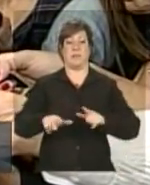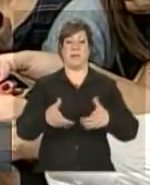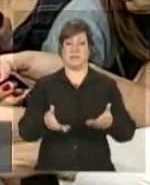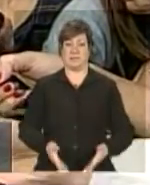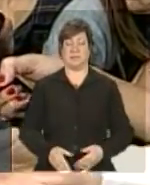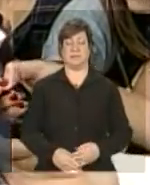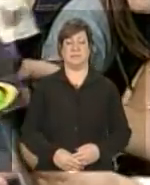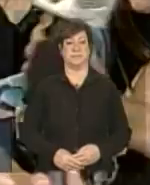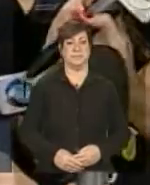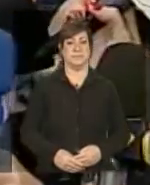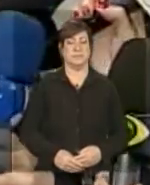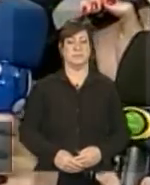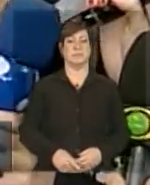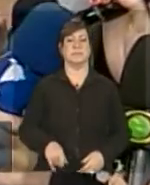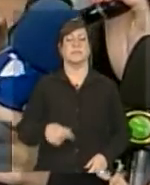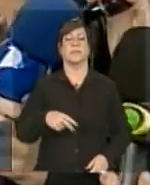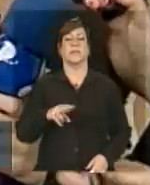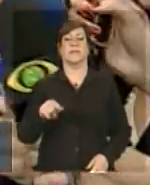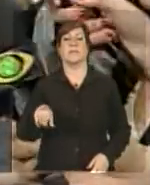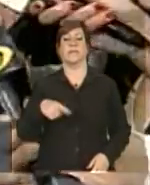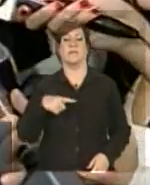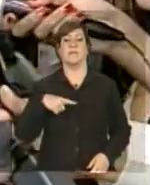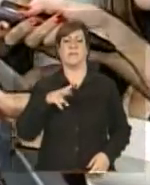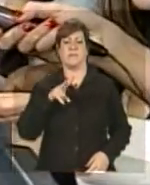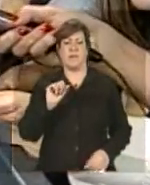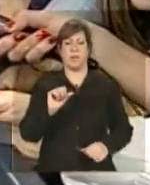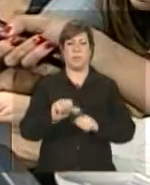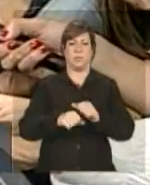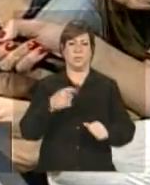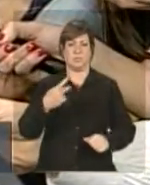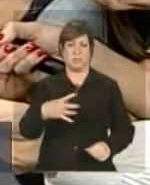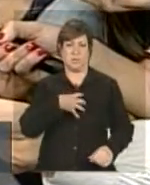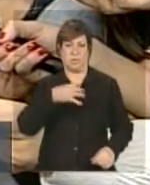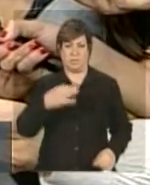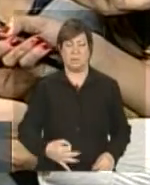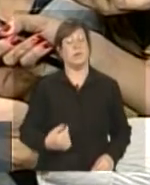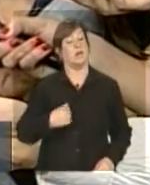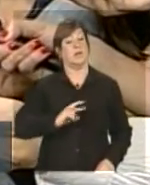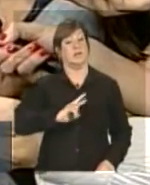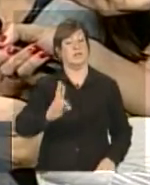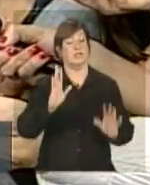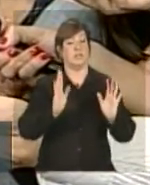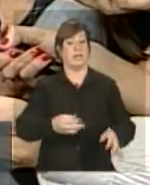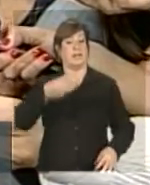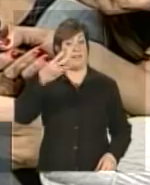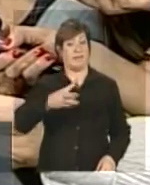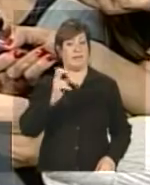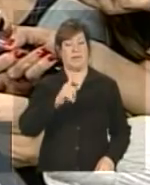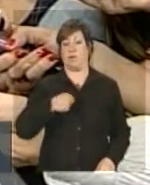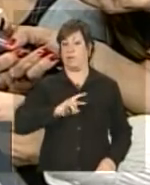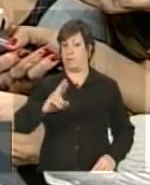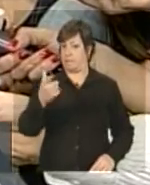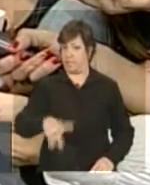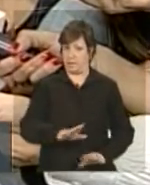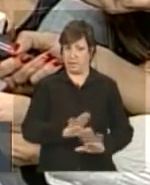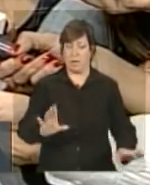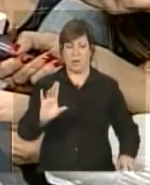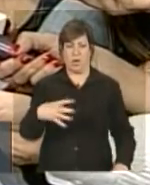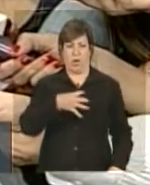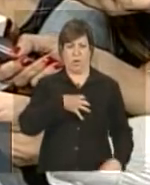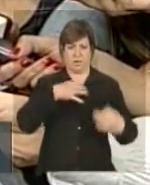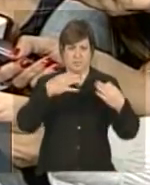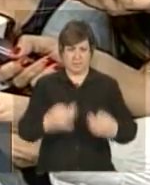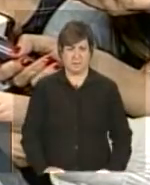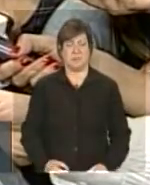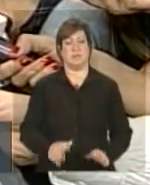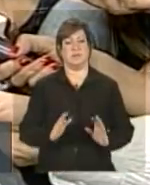sentido. A senhora vai trair a sua convicção? Eu já respondi isso a terceira vez, eu não respondo mais. Convicção é convicção,